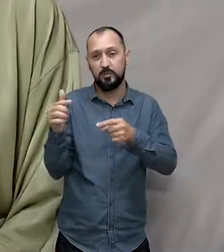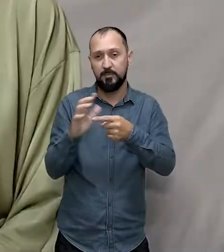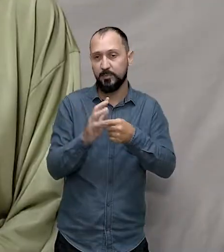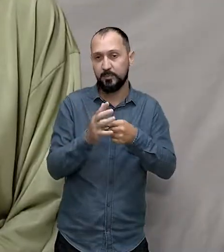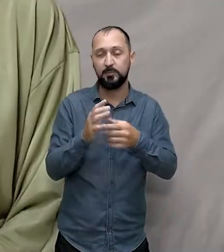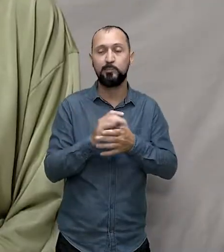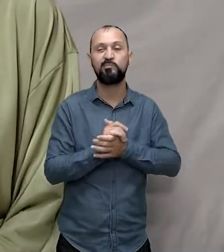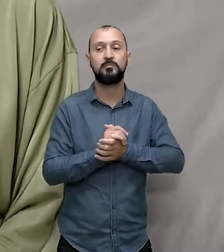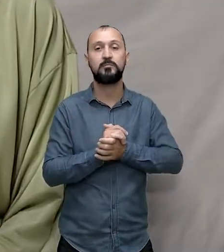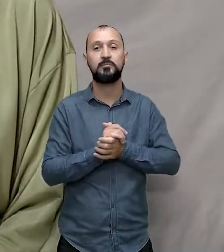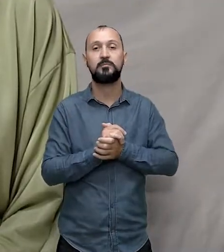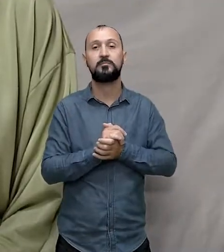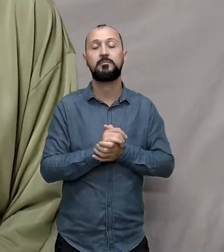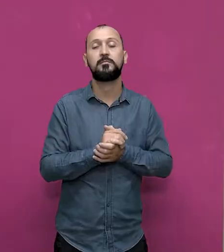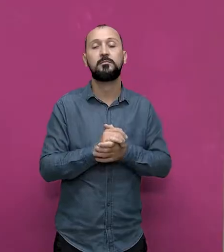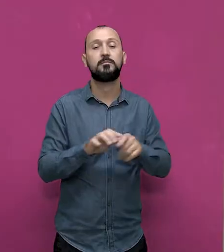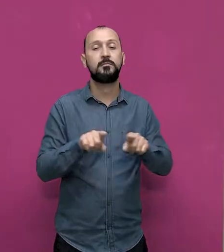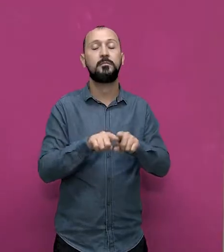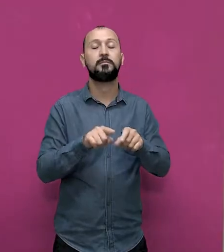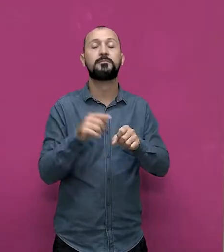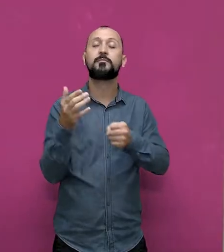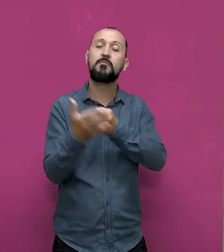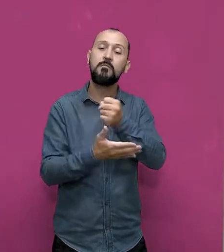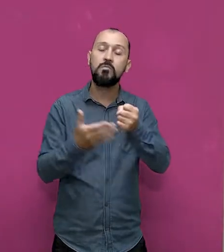que a gente chama, e também,